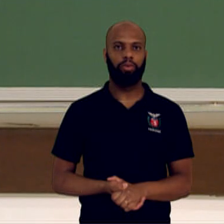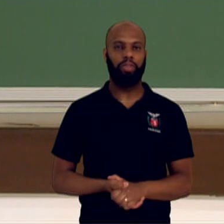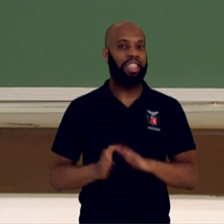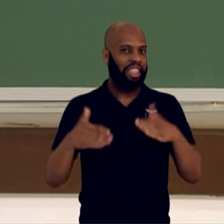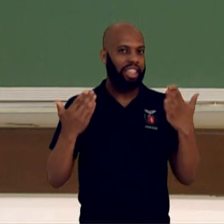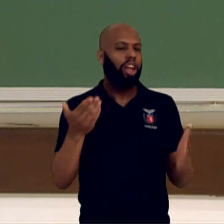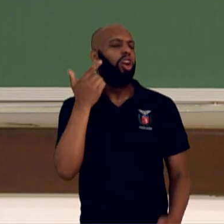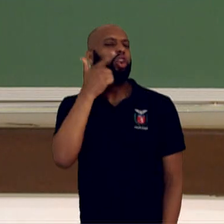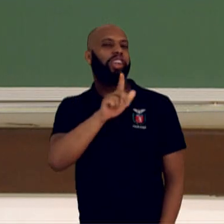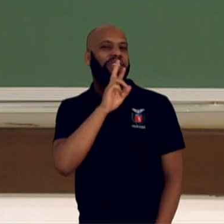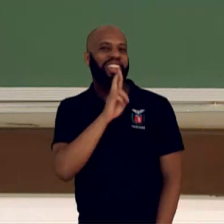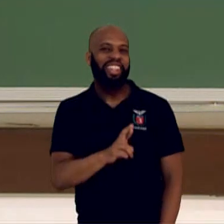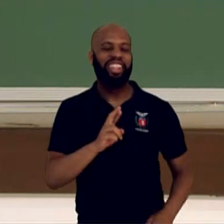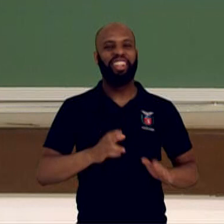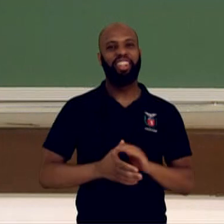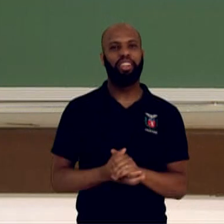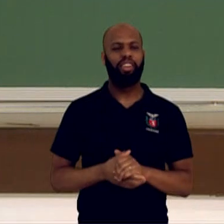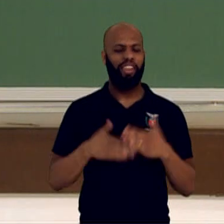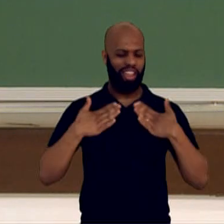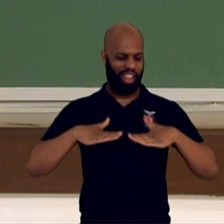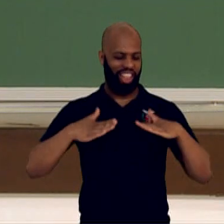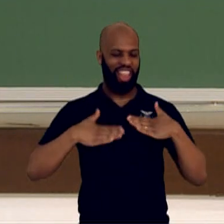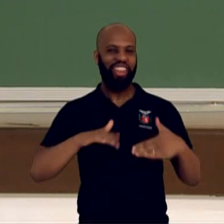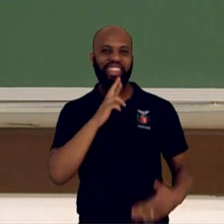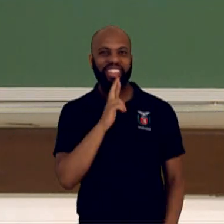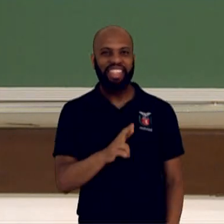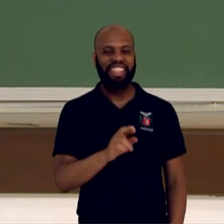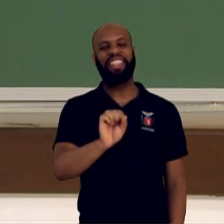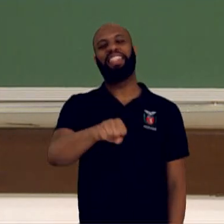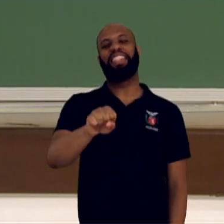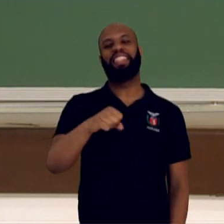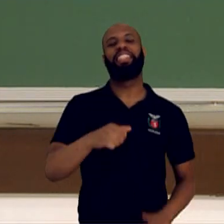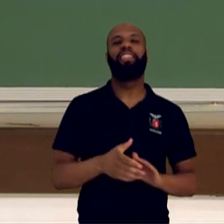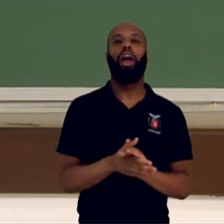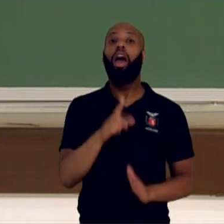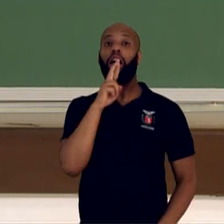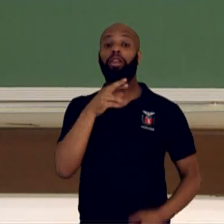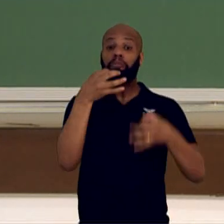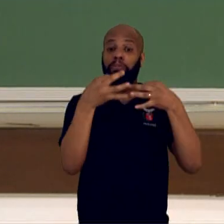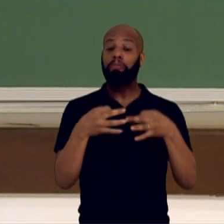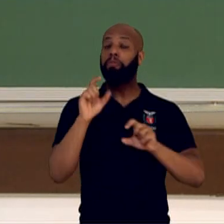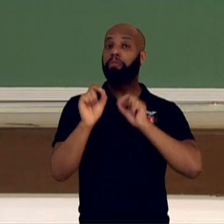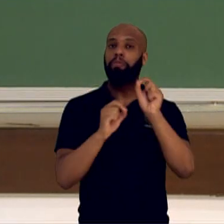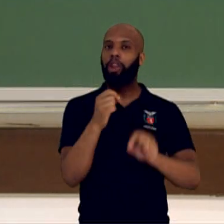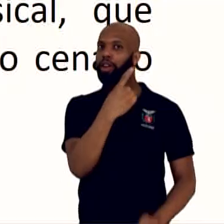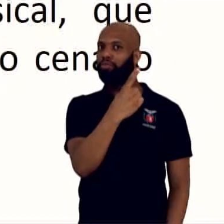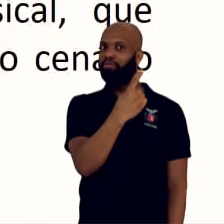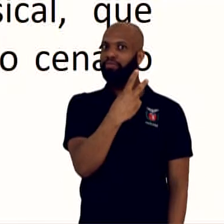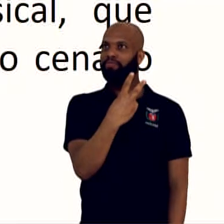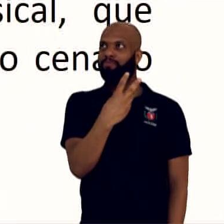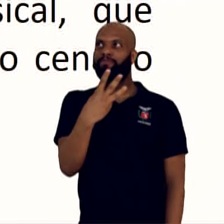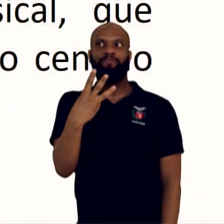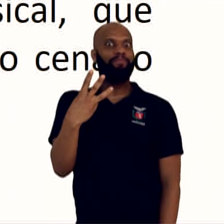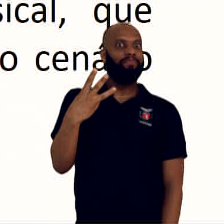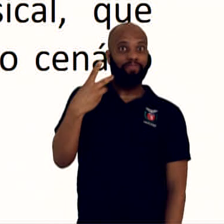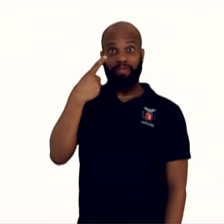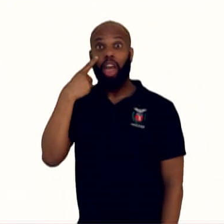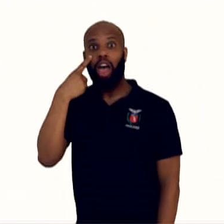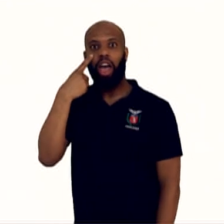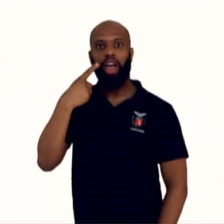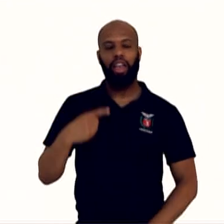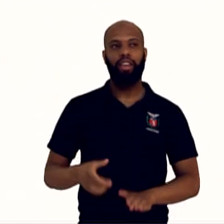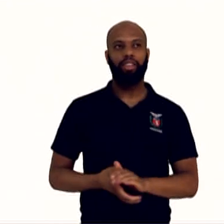Daí, conseguiram responder? Foi tranquilinho? Foi, né? Vamos ver qual é a resposta certa? Dou-lhe uma, dou-lhe duas, dou-lhe três